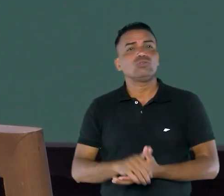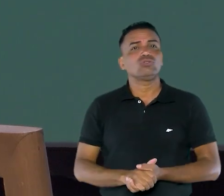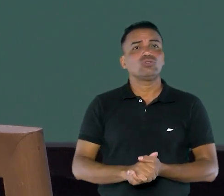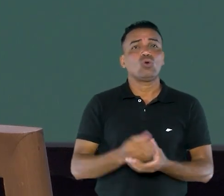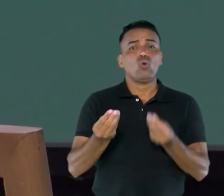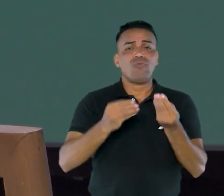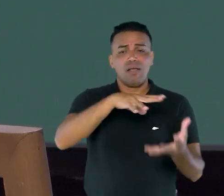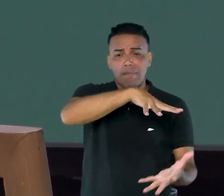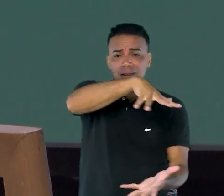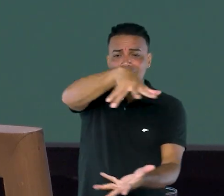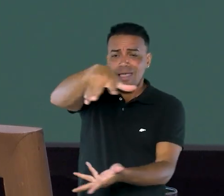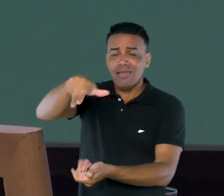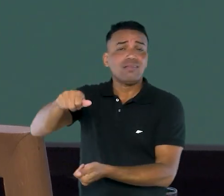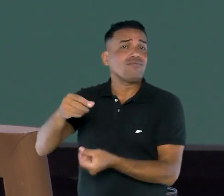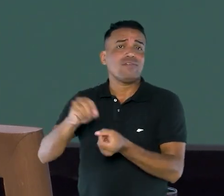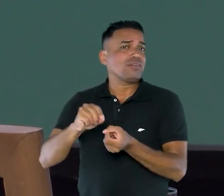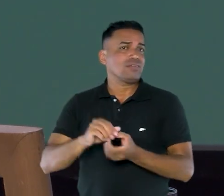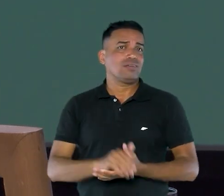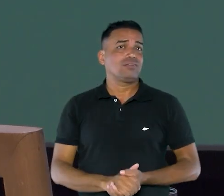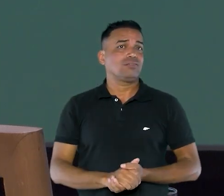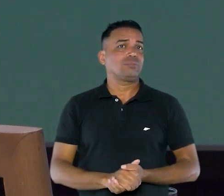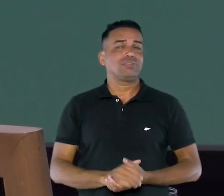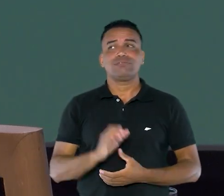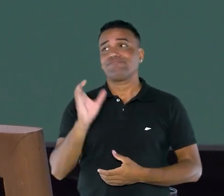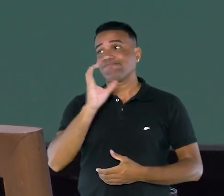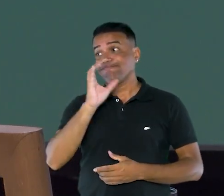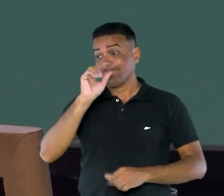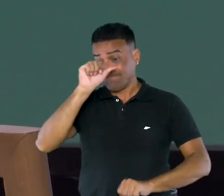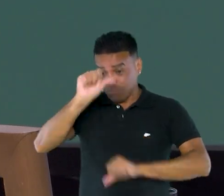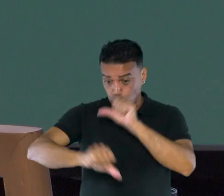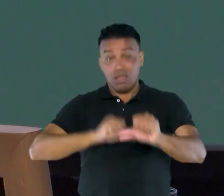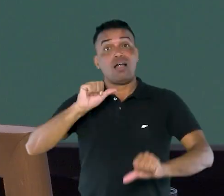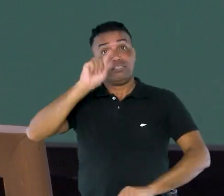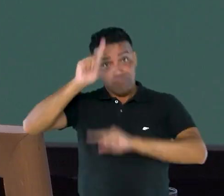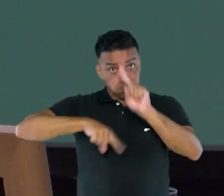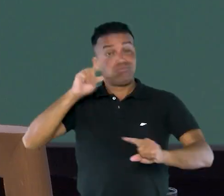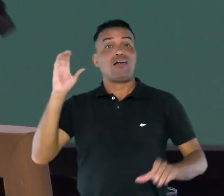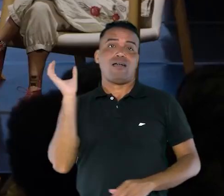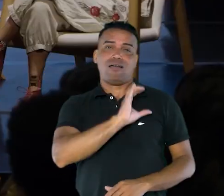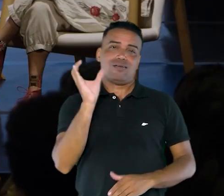fazer no planeta? É tão radical quanto isso. Eu não acho que é menos que isso, não.